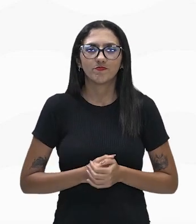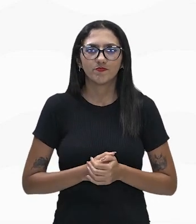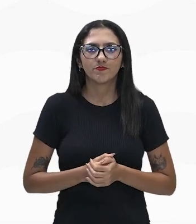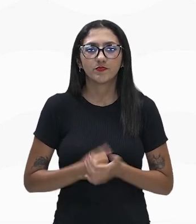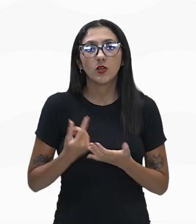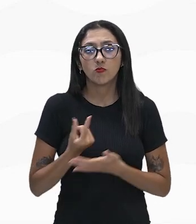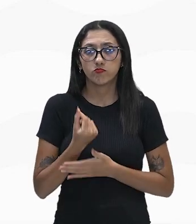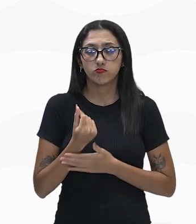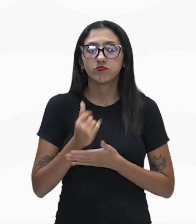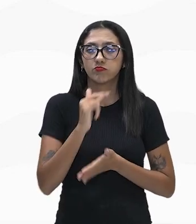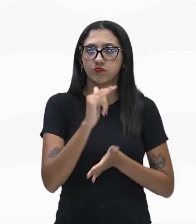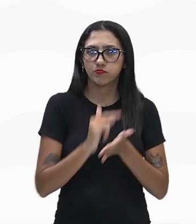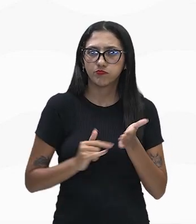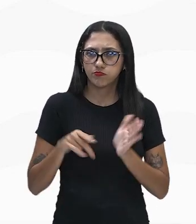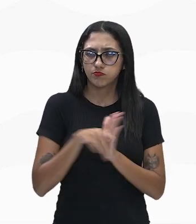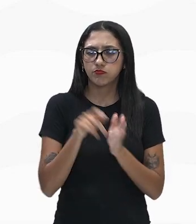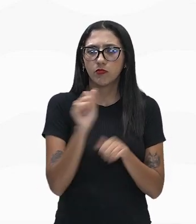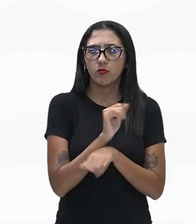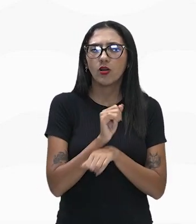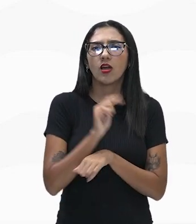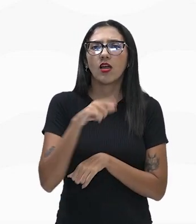então um IPVA de R$